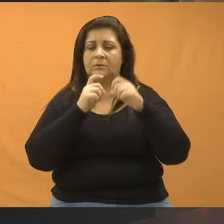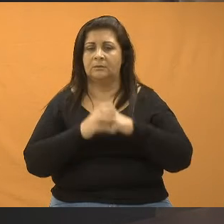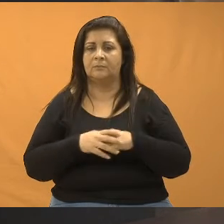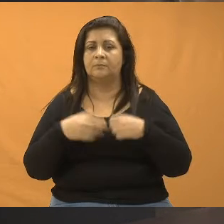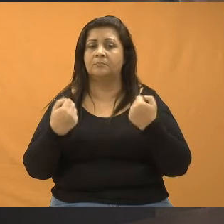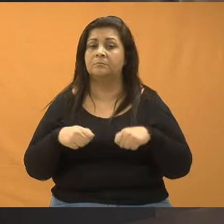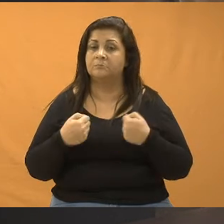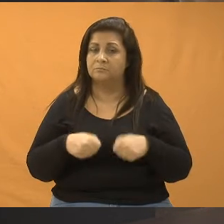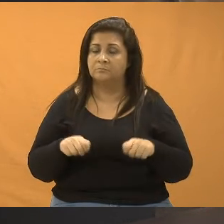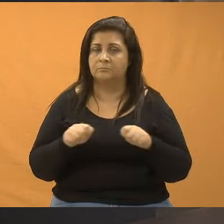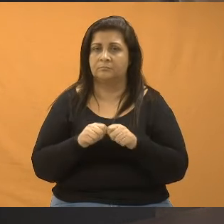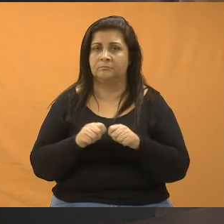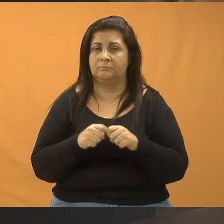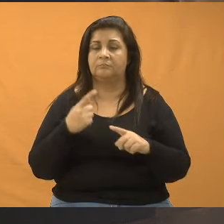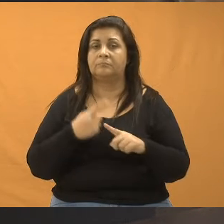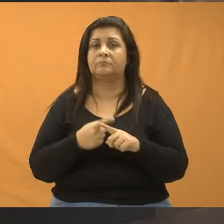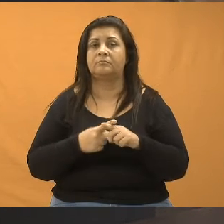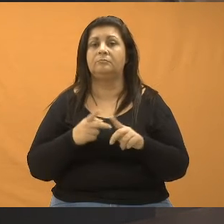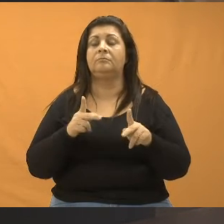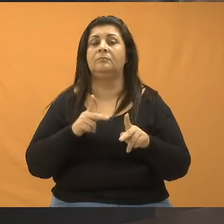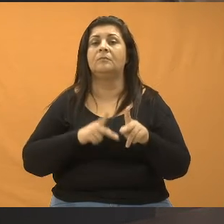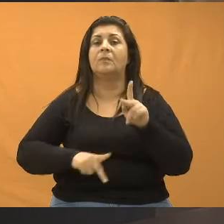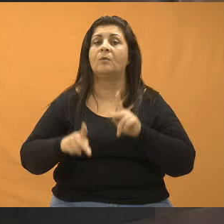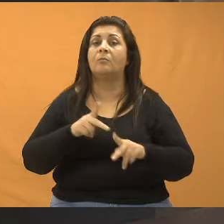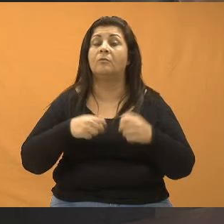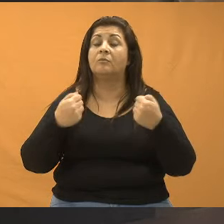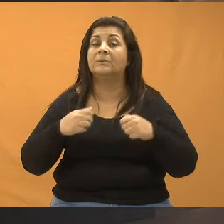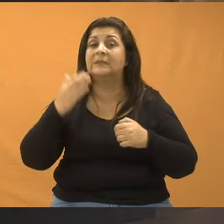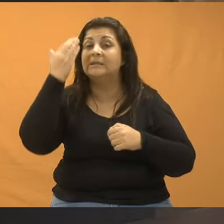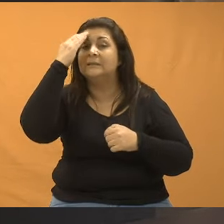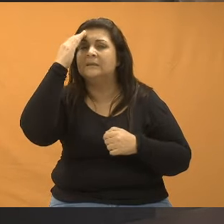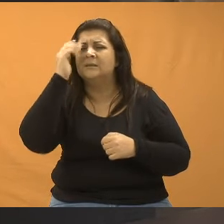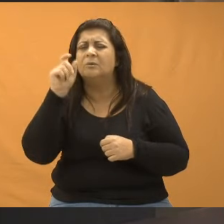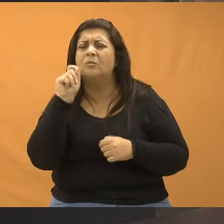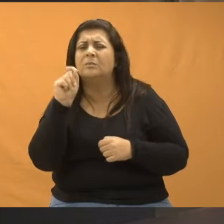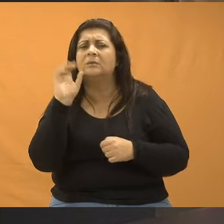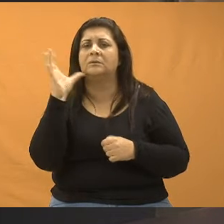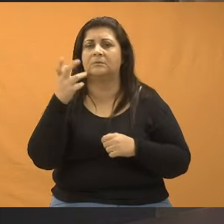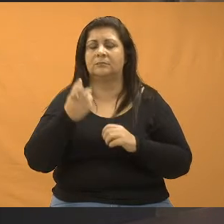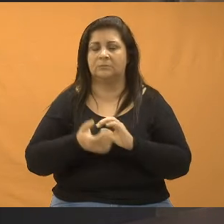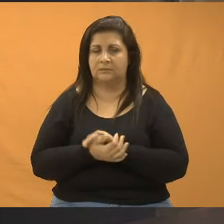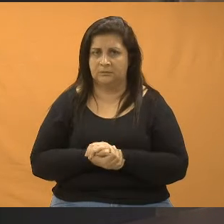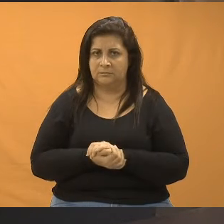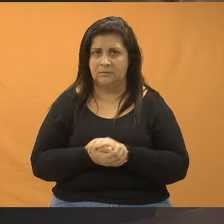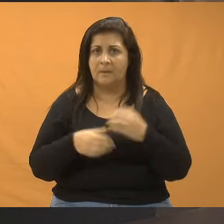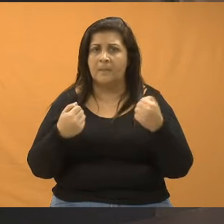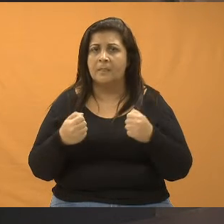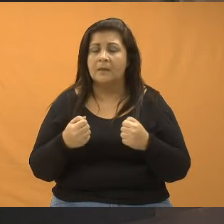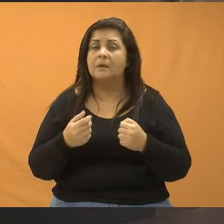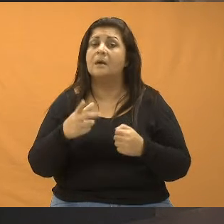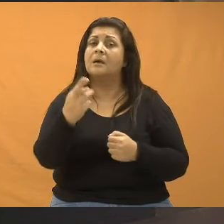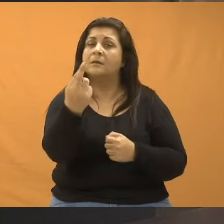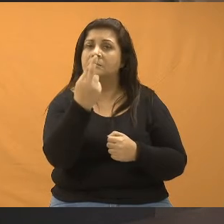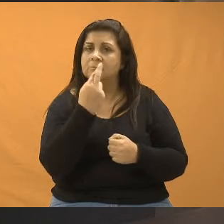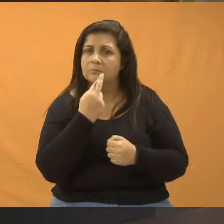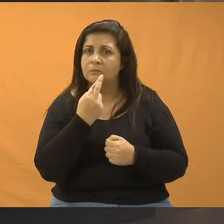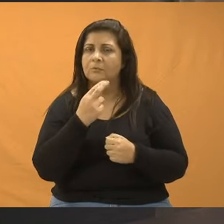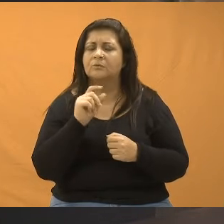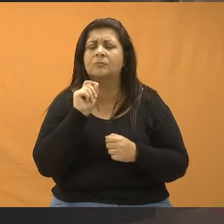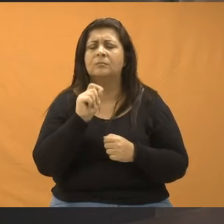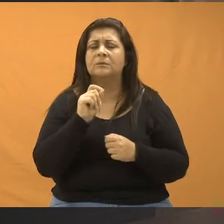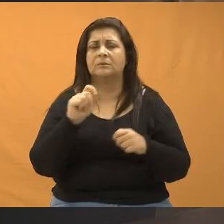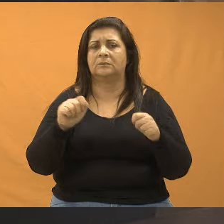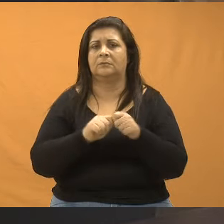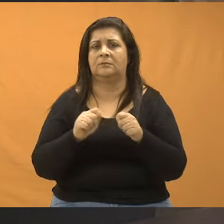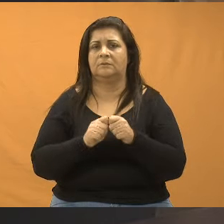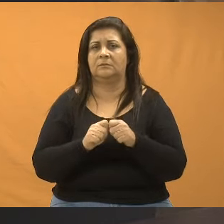ser feitas, porque a população tem que ser esclarecida do que está sendo feito. Ela tem que ter uma resposta do que está sendo